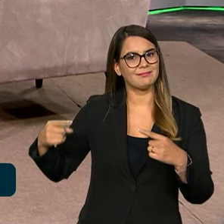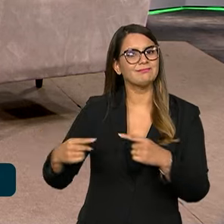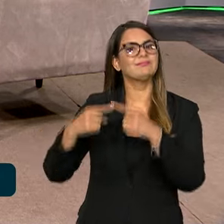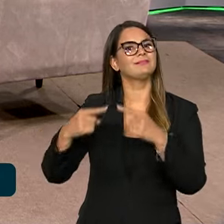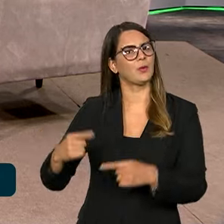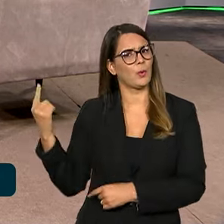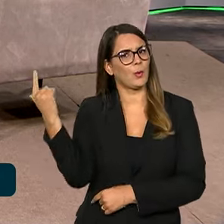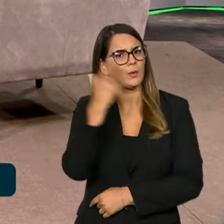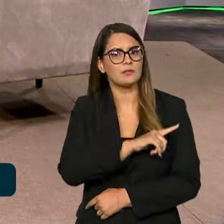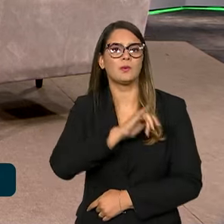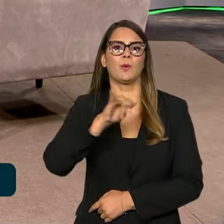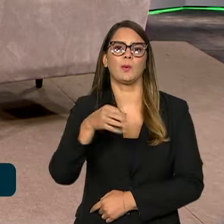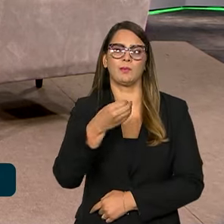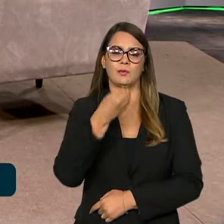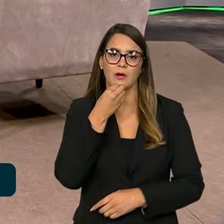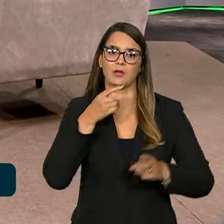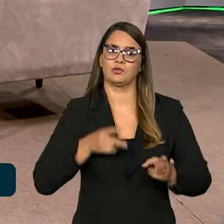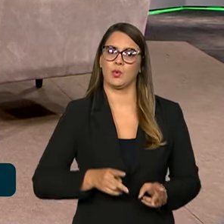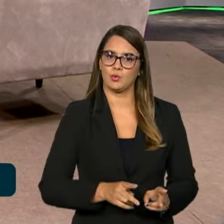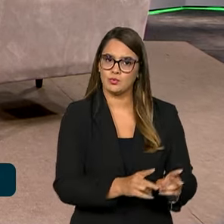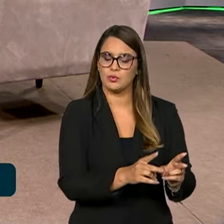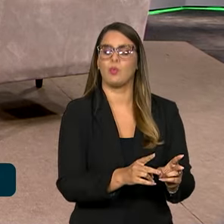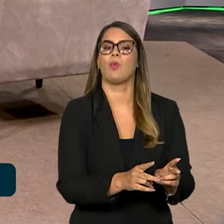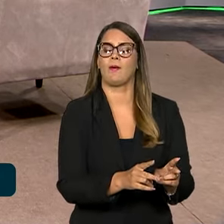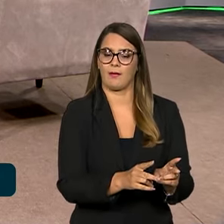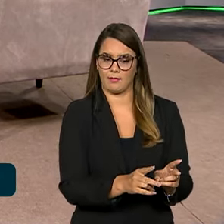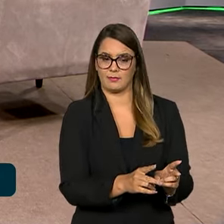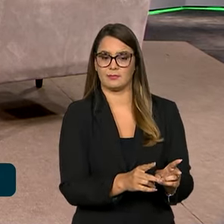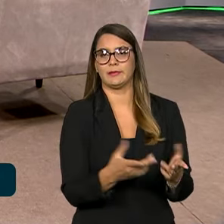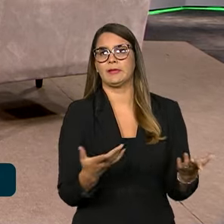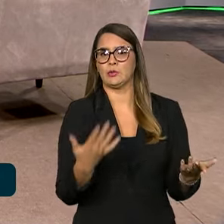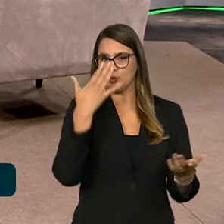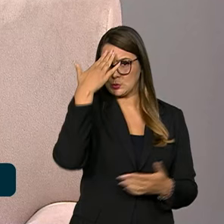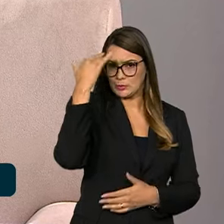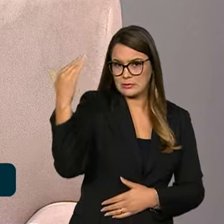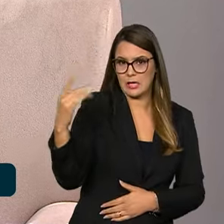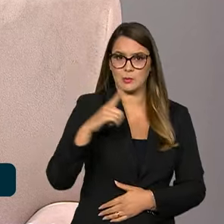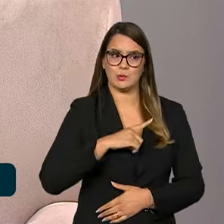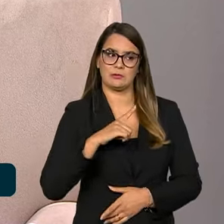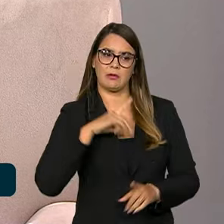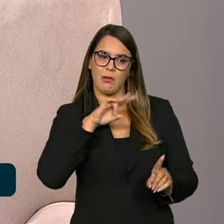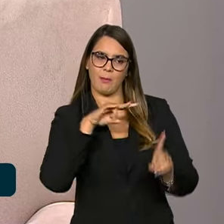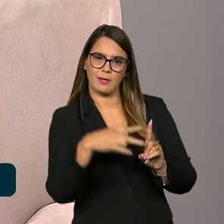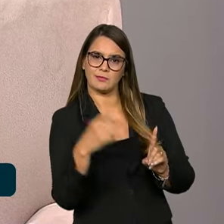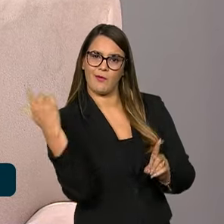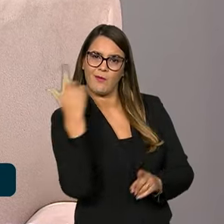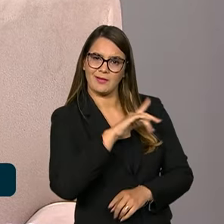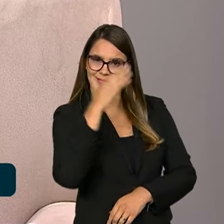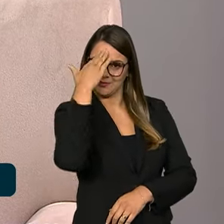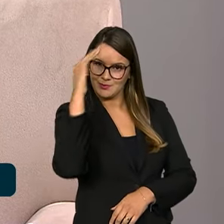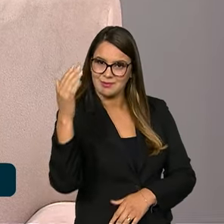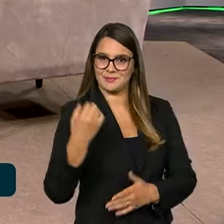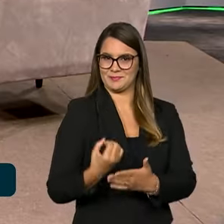ter chance de seguir com eh com com com sucesso com perspectiva de sucesso a sua